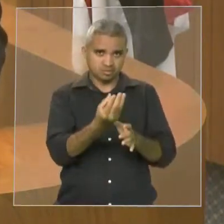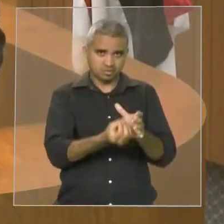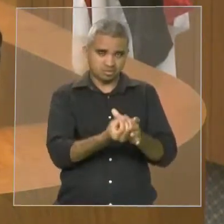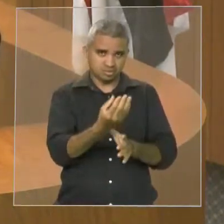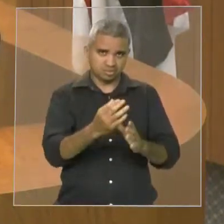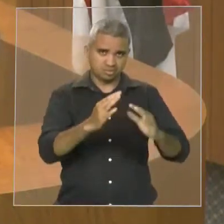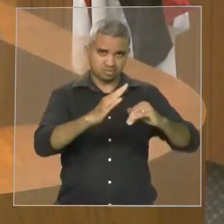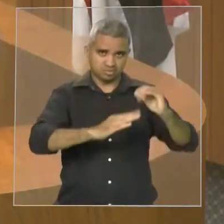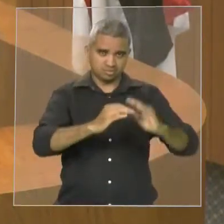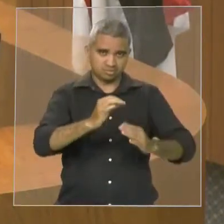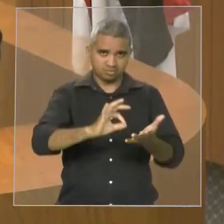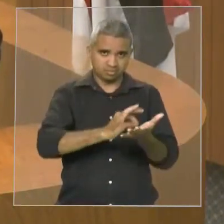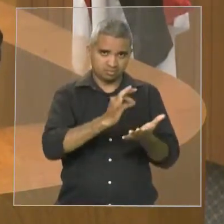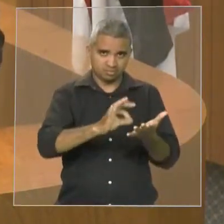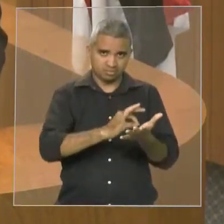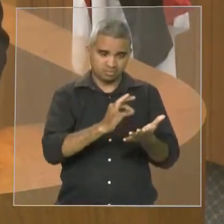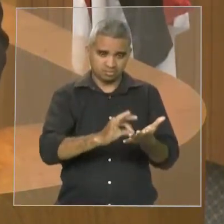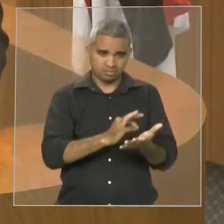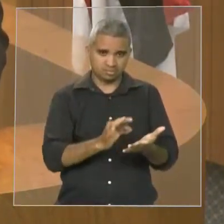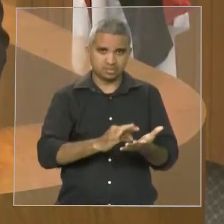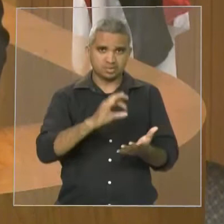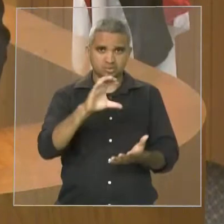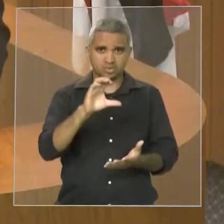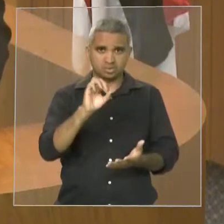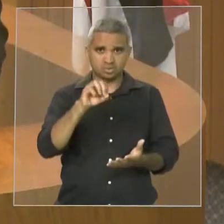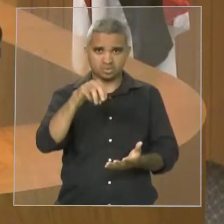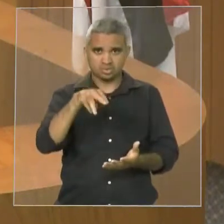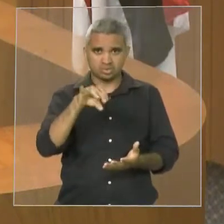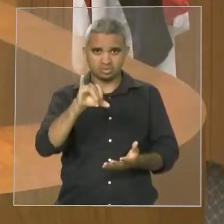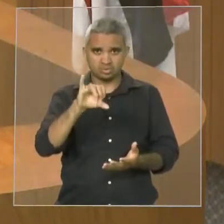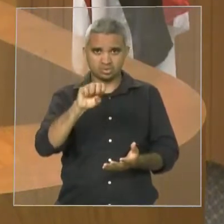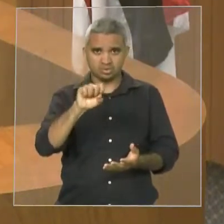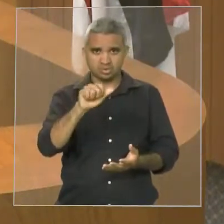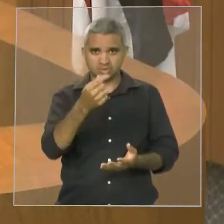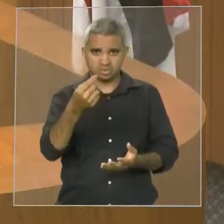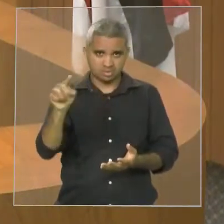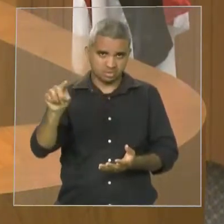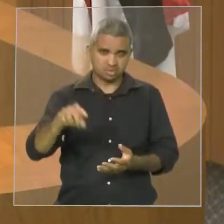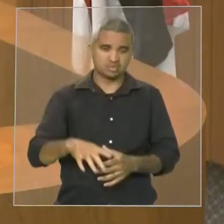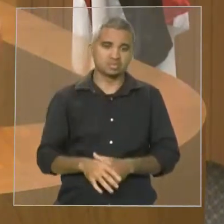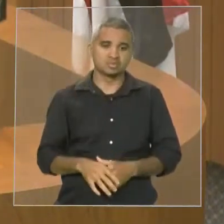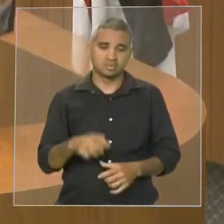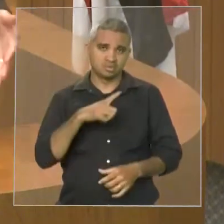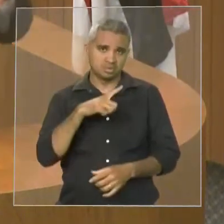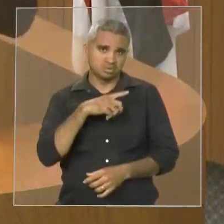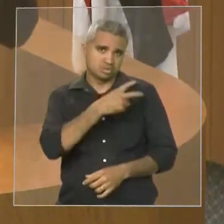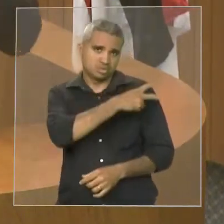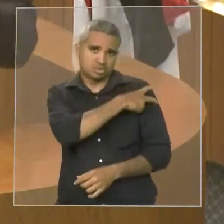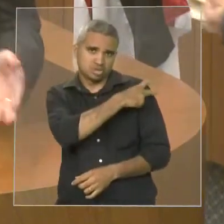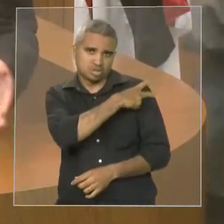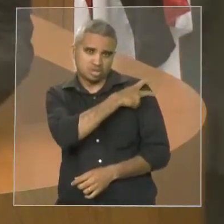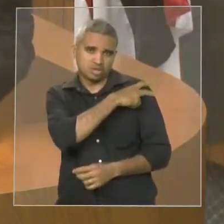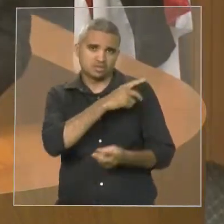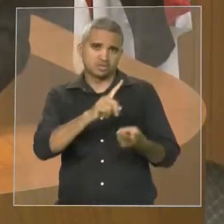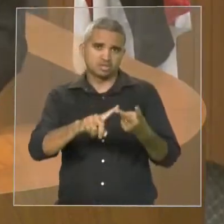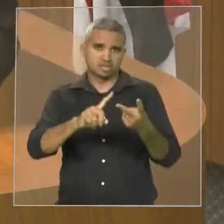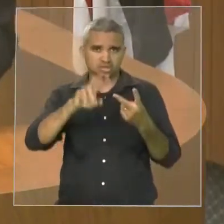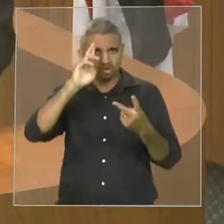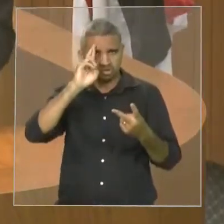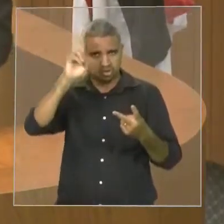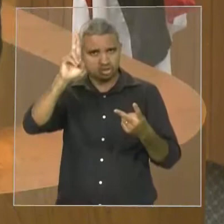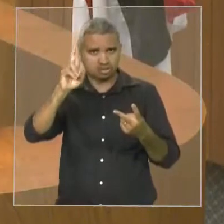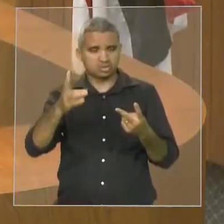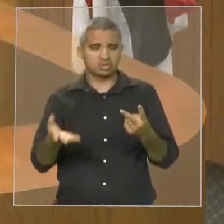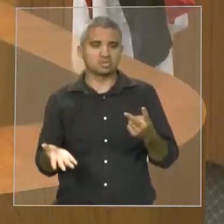preserva todos os cargos em comissão de chefia, de direção, aqueles que realmente o chefe do Poder